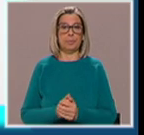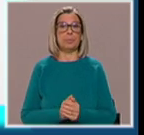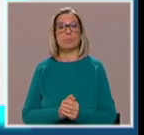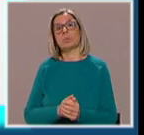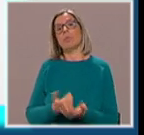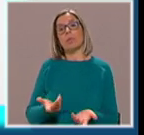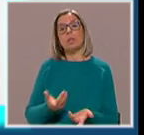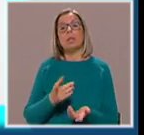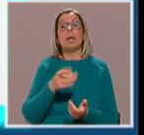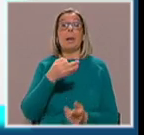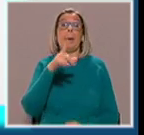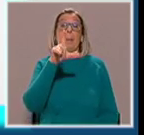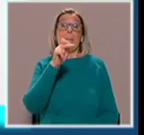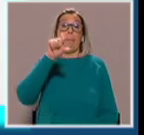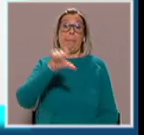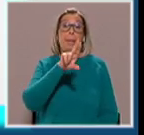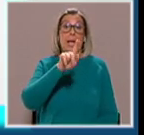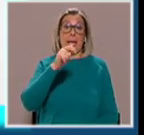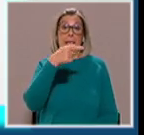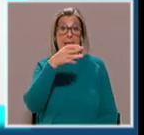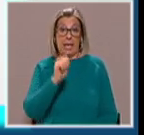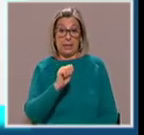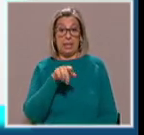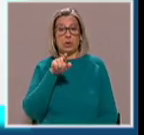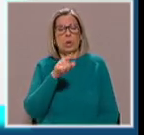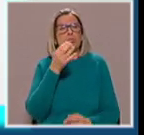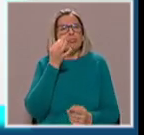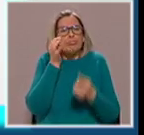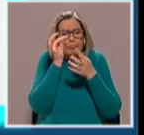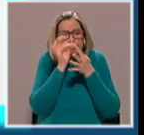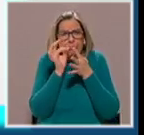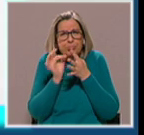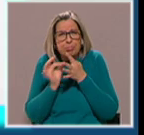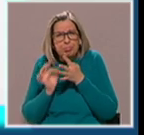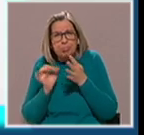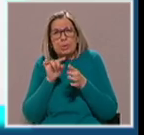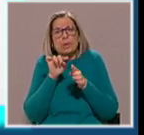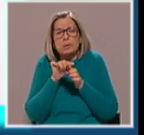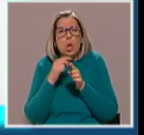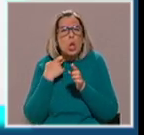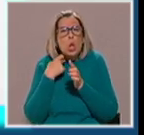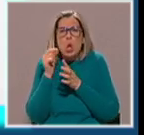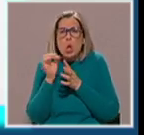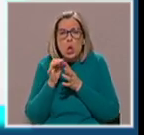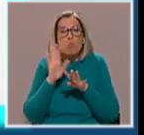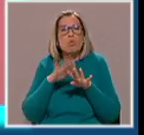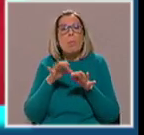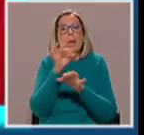Por fim, as plaquetas são pequenos corpúsculos anucleados provenientes da fragmentação de células